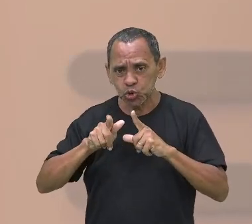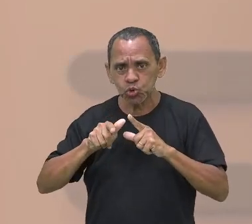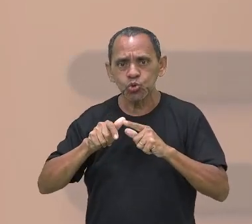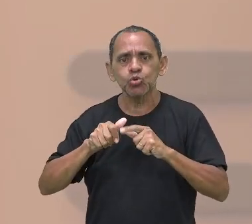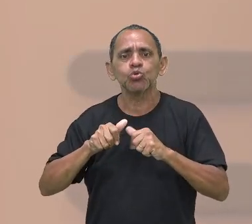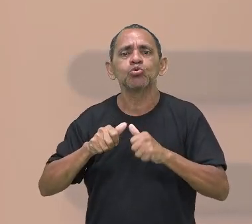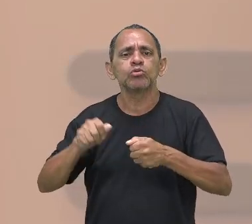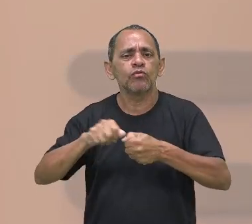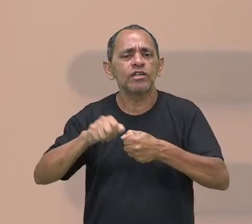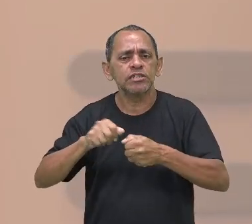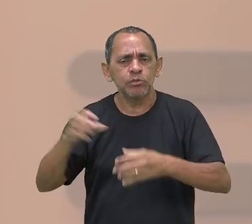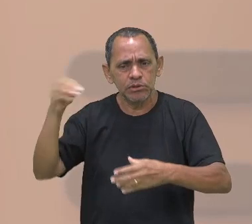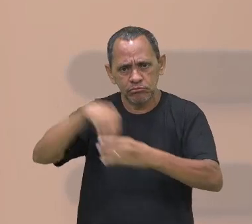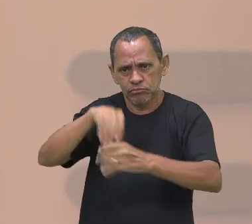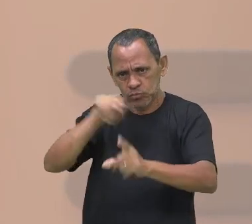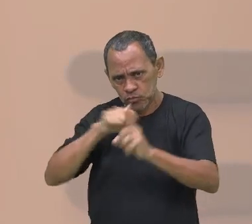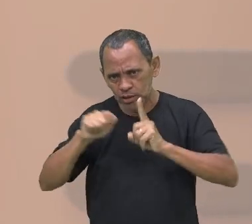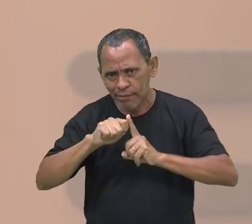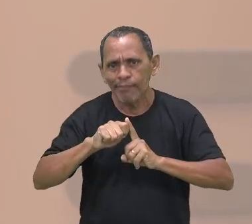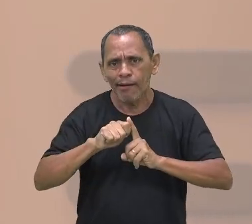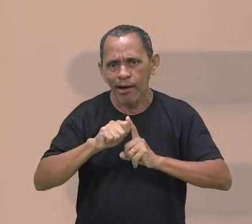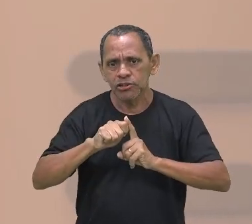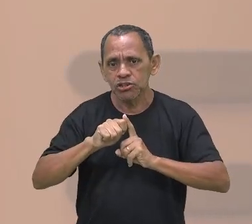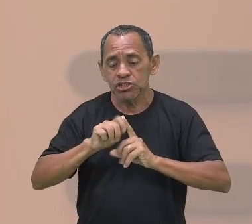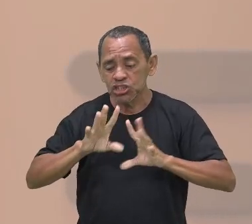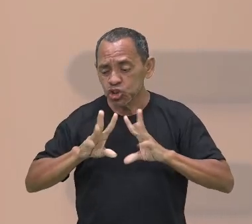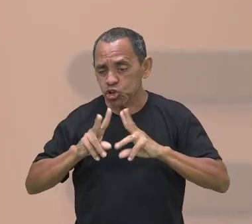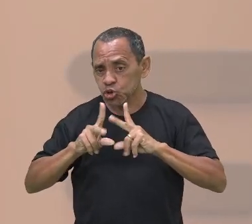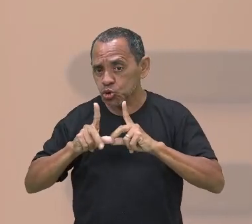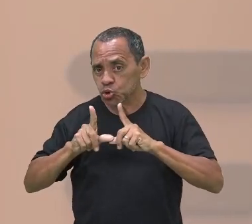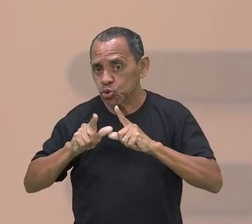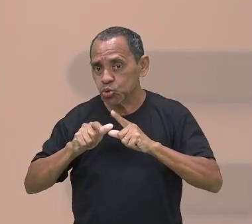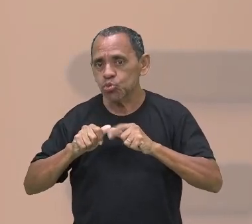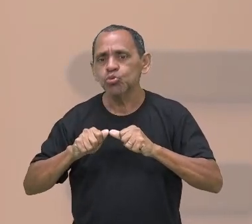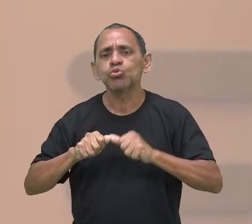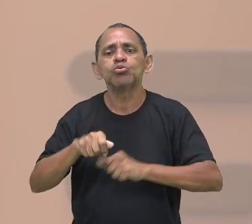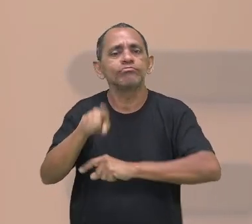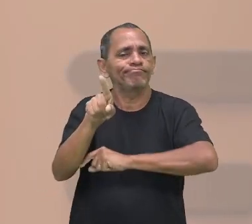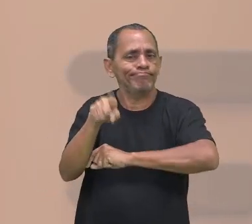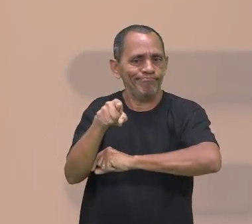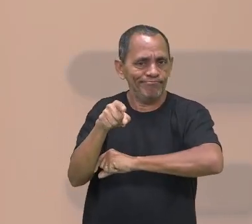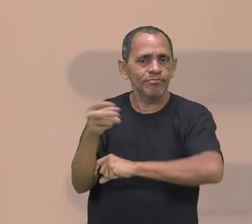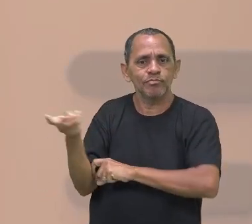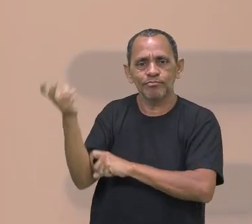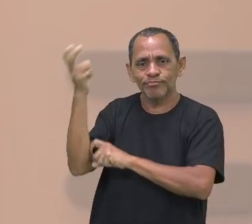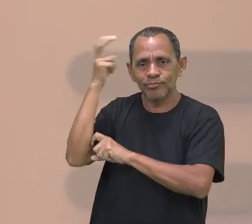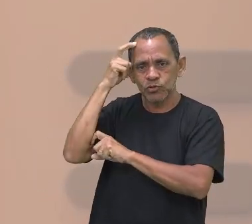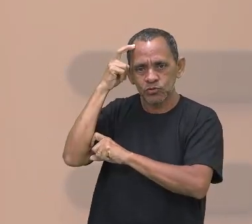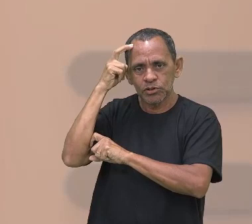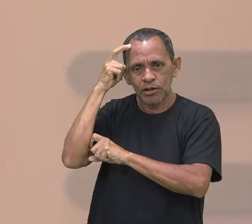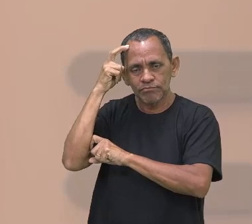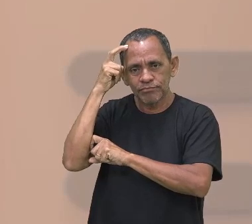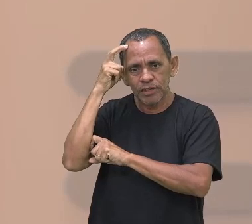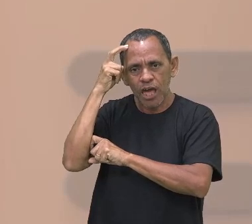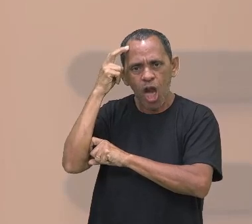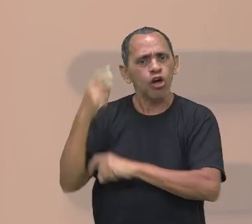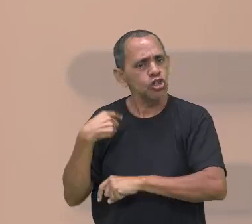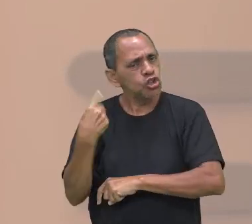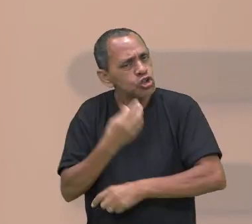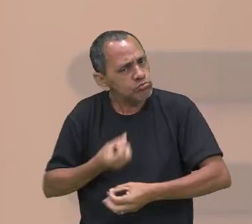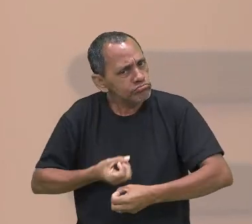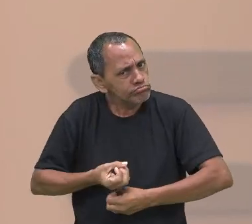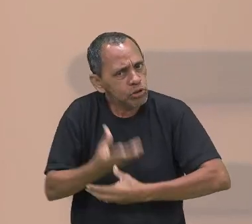dentro da sociedade, tudo isso é cultura, é aquilo que nós